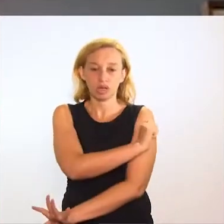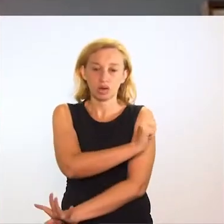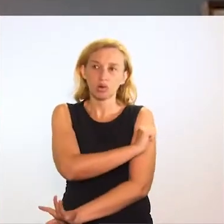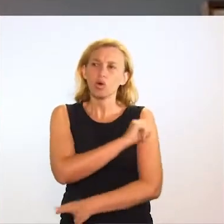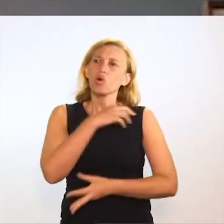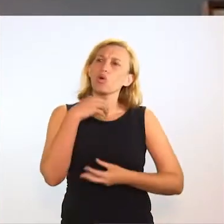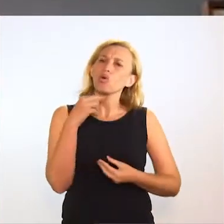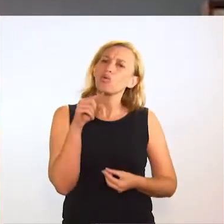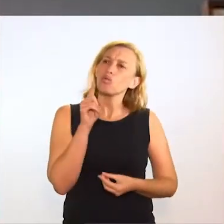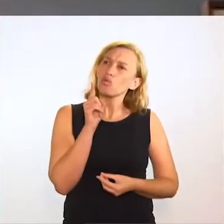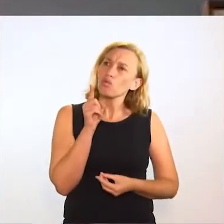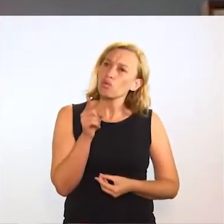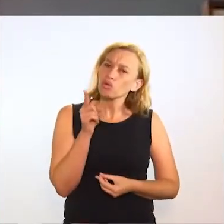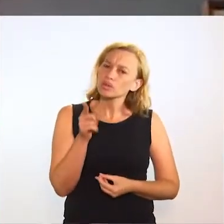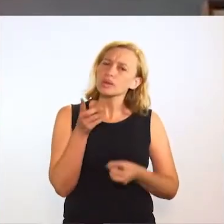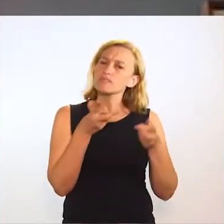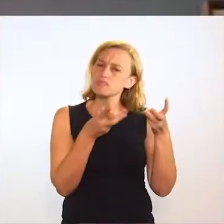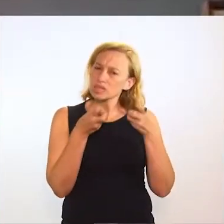alunos.